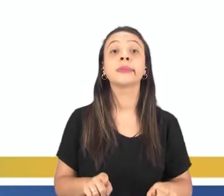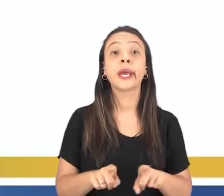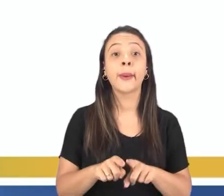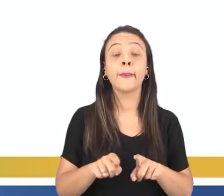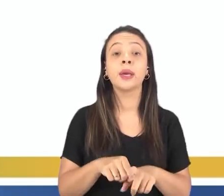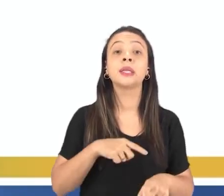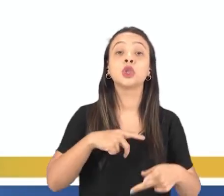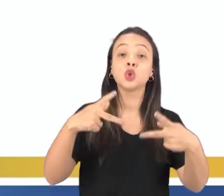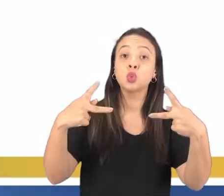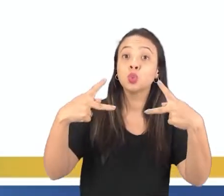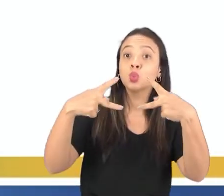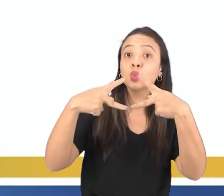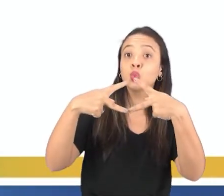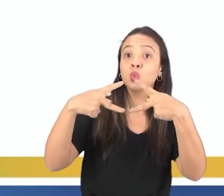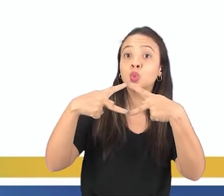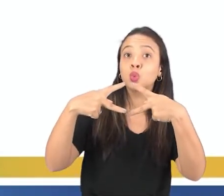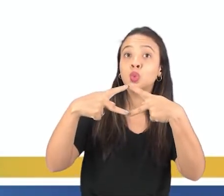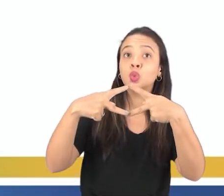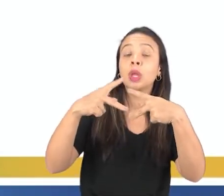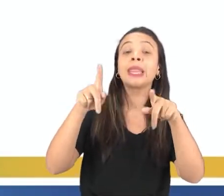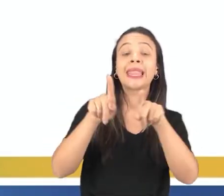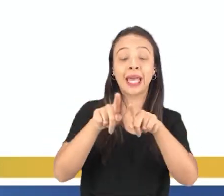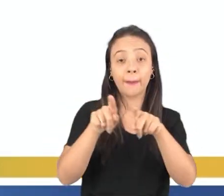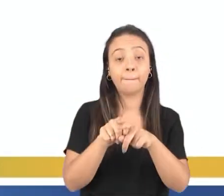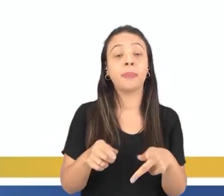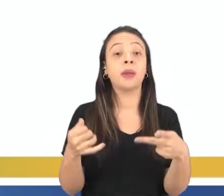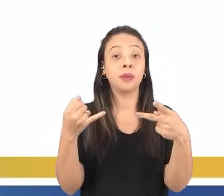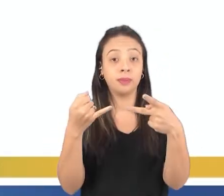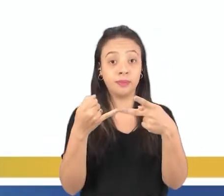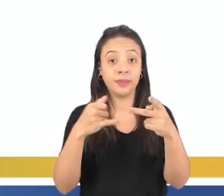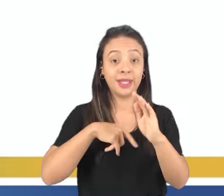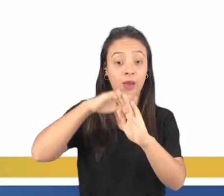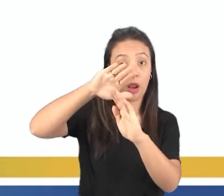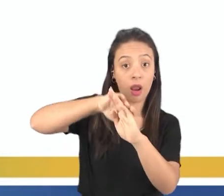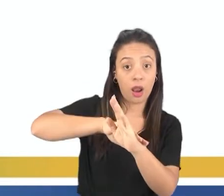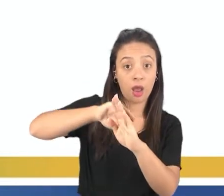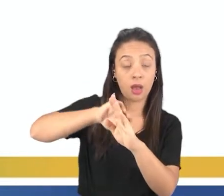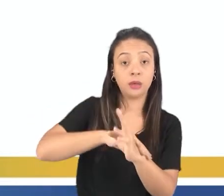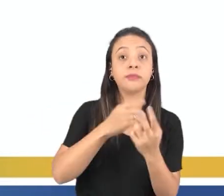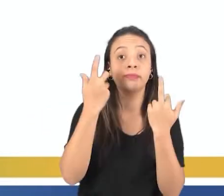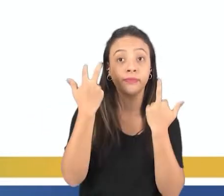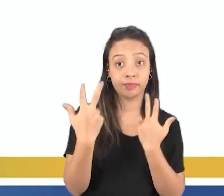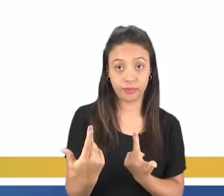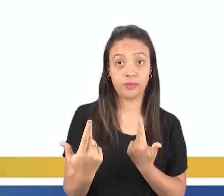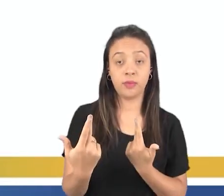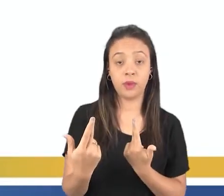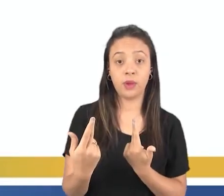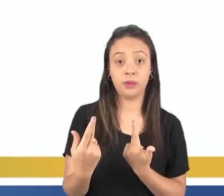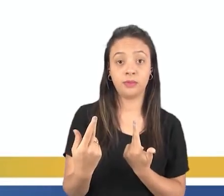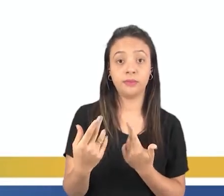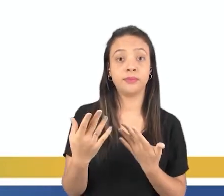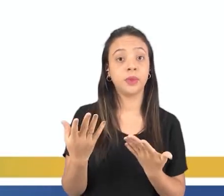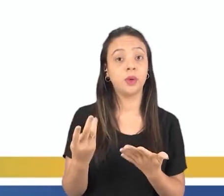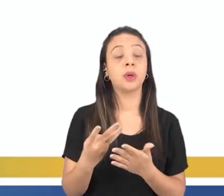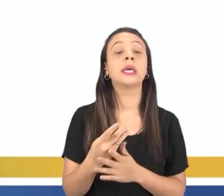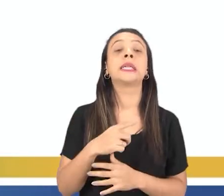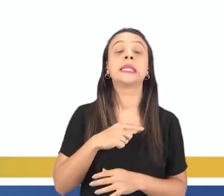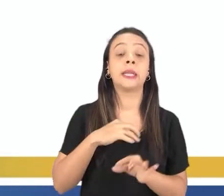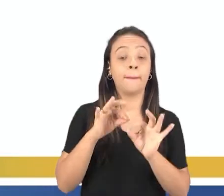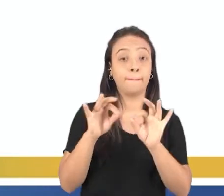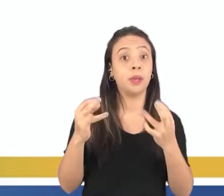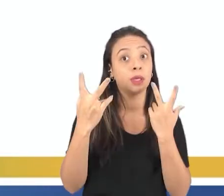Já os losangos, pessoal, são paralelogramos cujos lados são congruentes. Isso significa que seus lados possuem